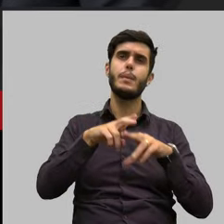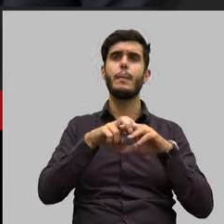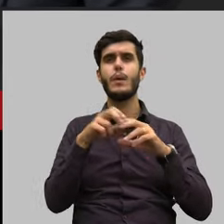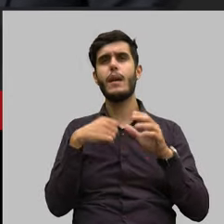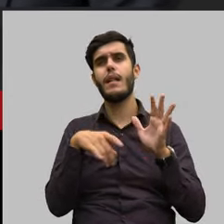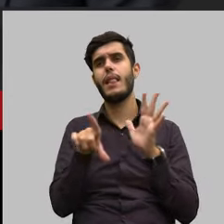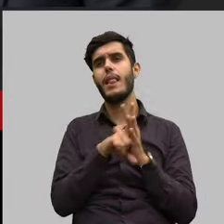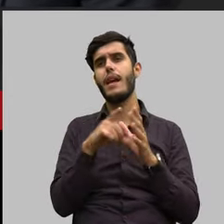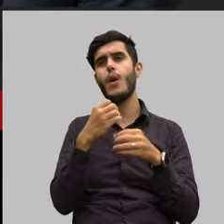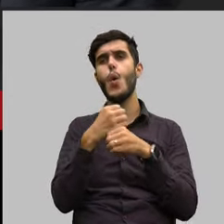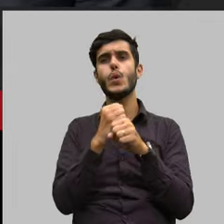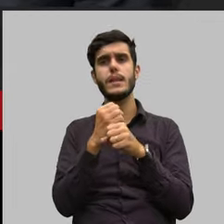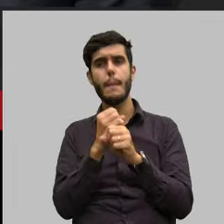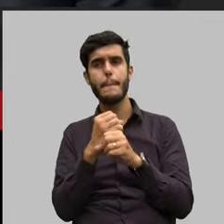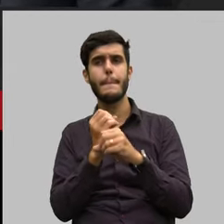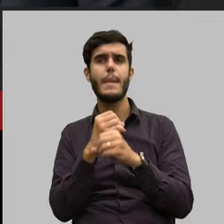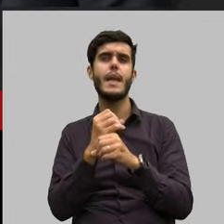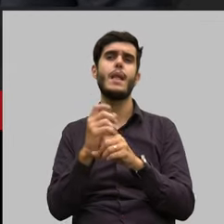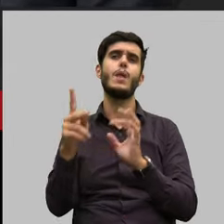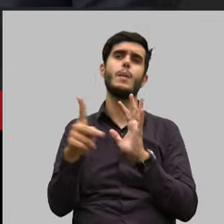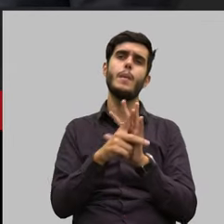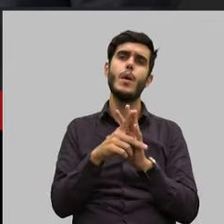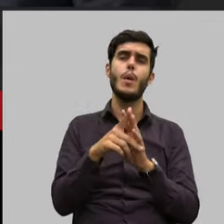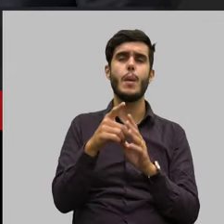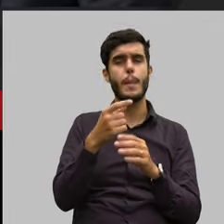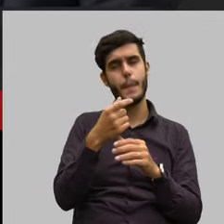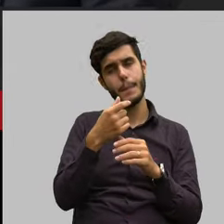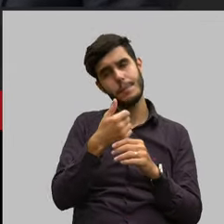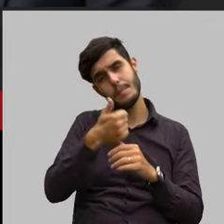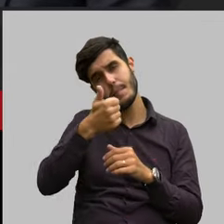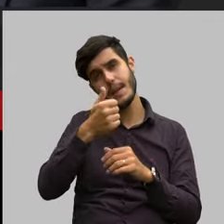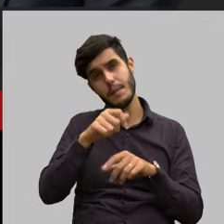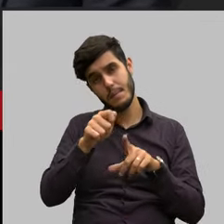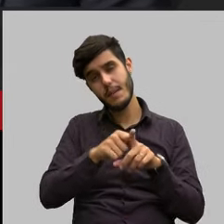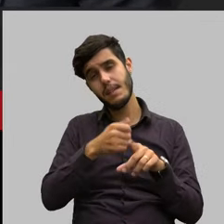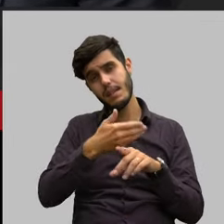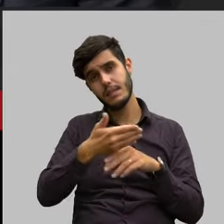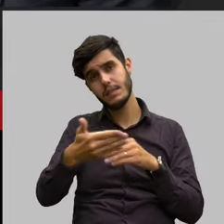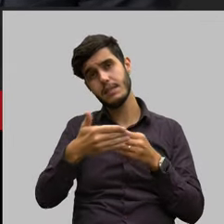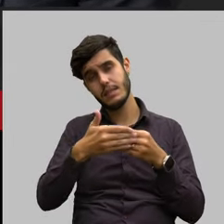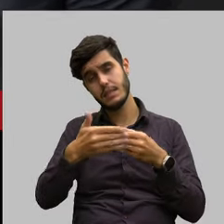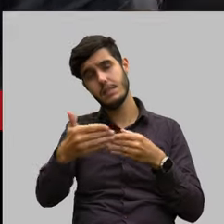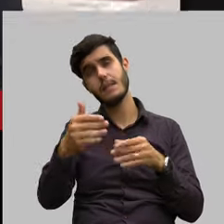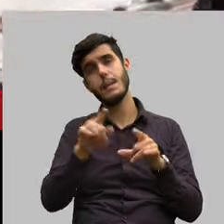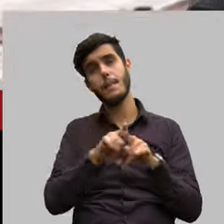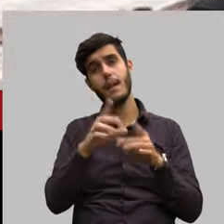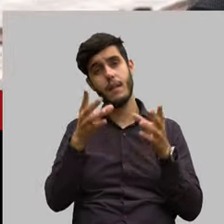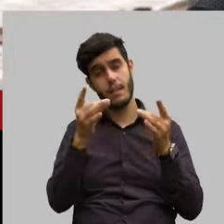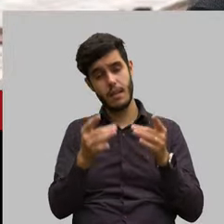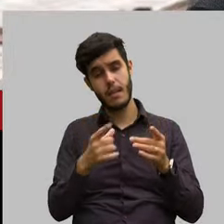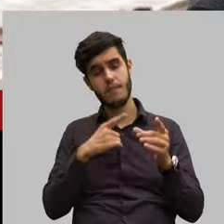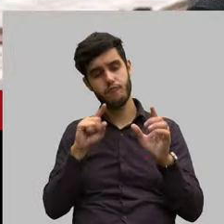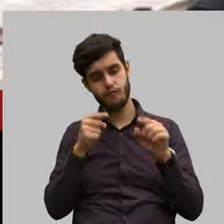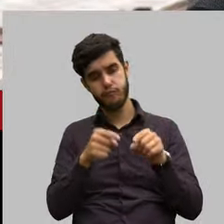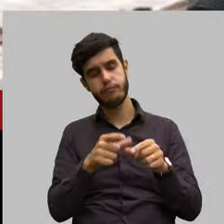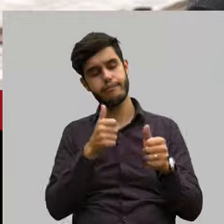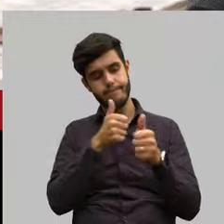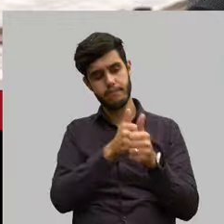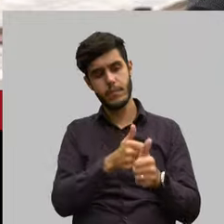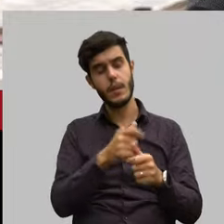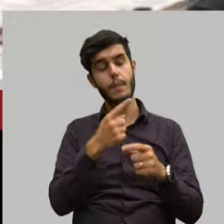início da dos primeiros meses mas acompanhamos no detalhe e estamos eh confiantes que vamos atingir